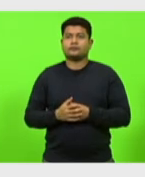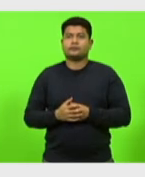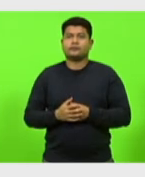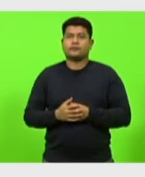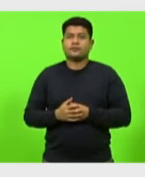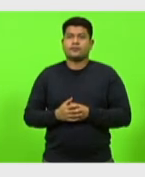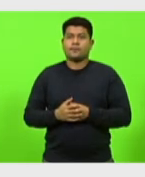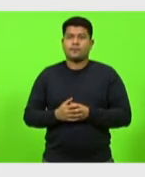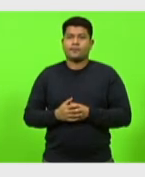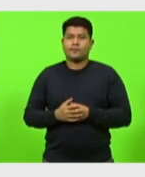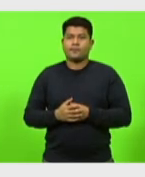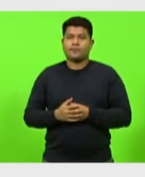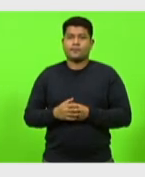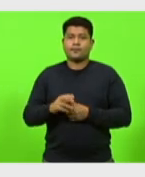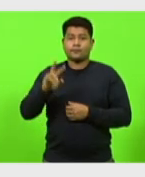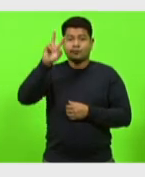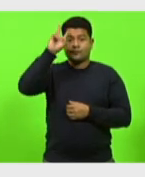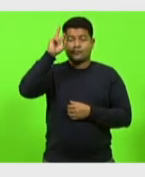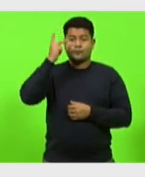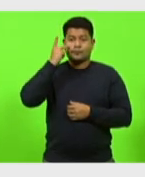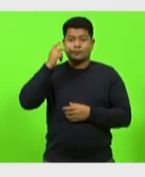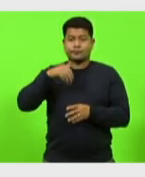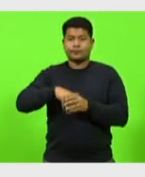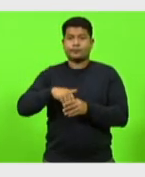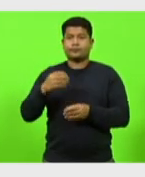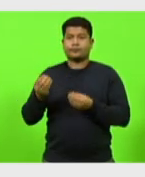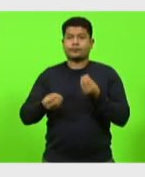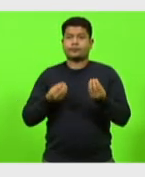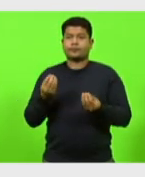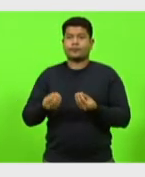Como vota o deputado Milton Albus?